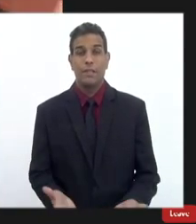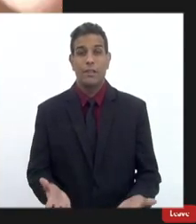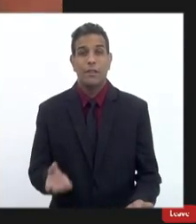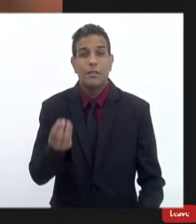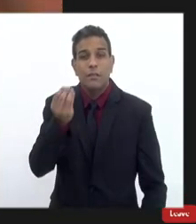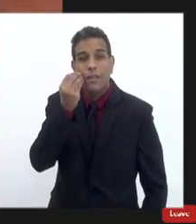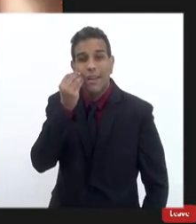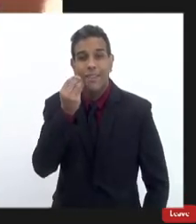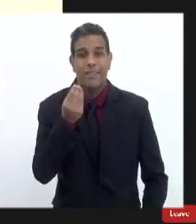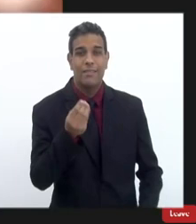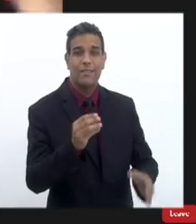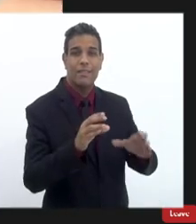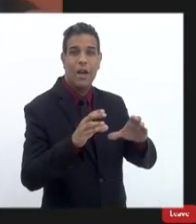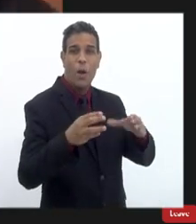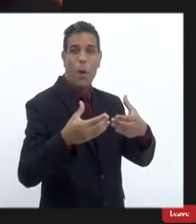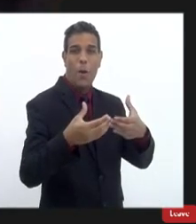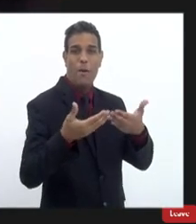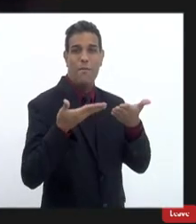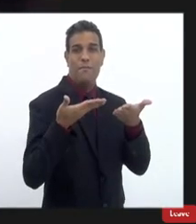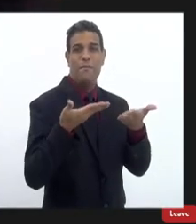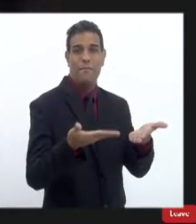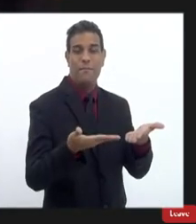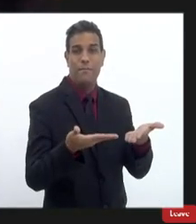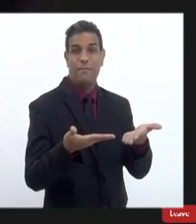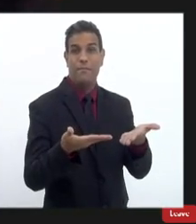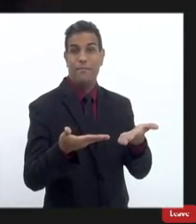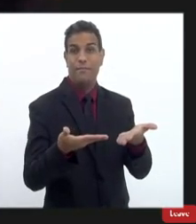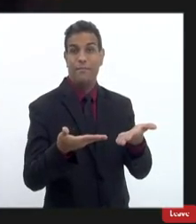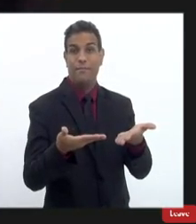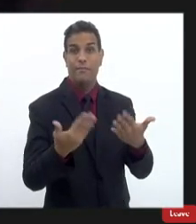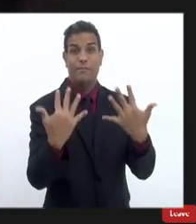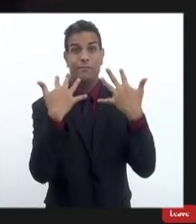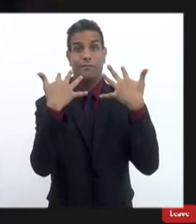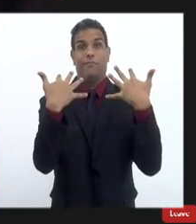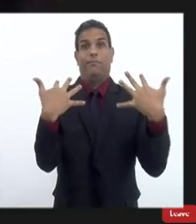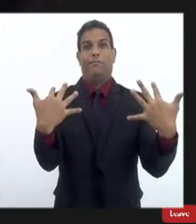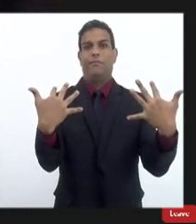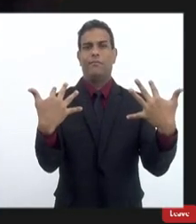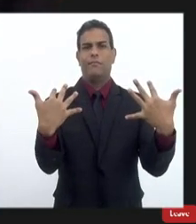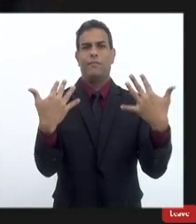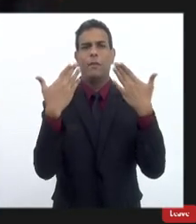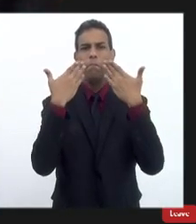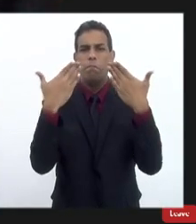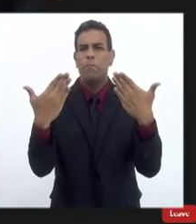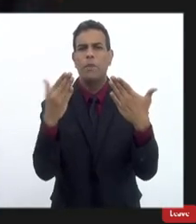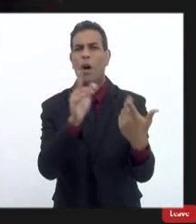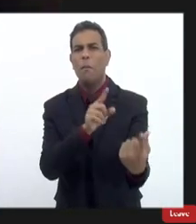Essa comissão, quando monta essa audiência pública com o objetivo